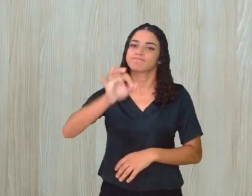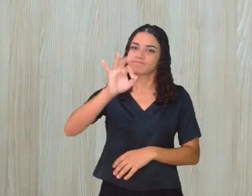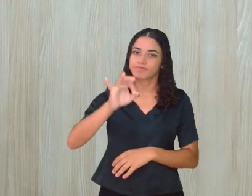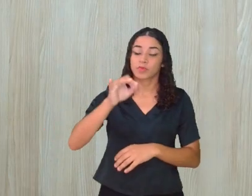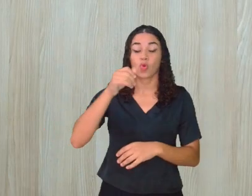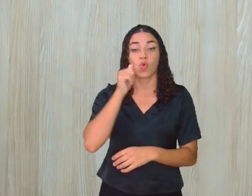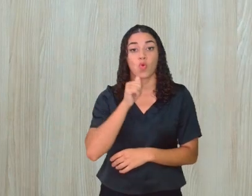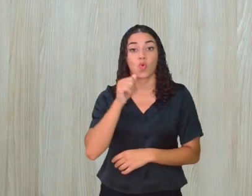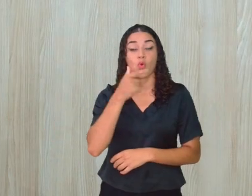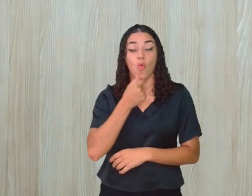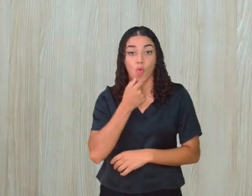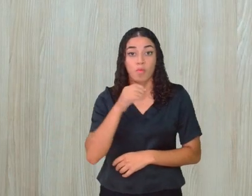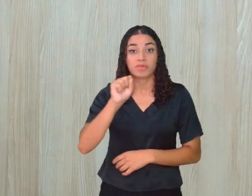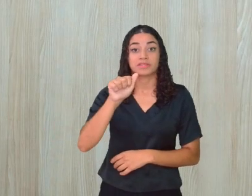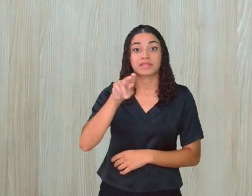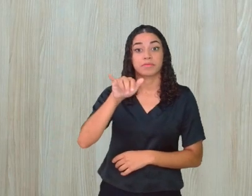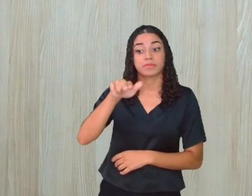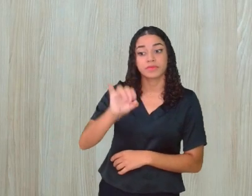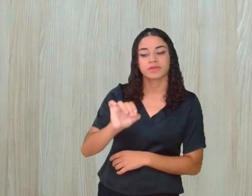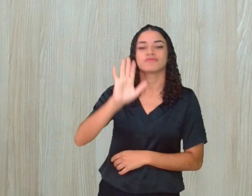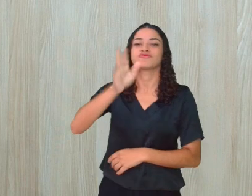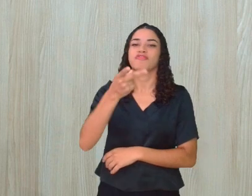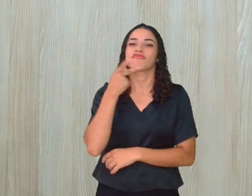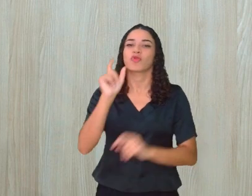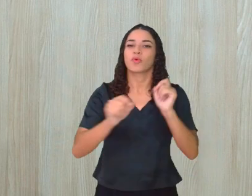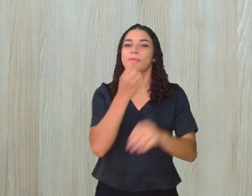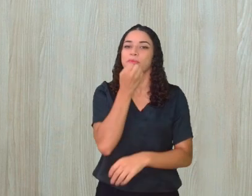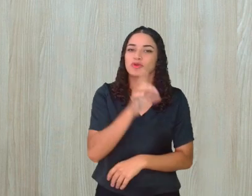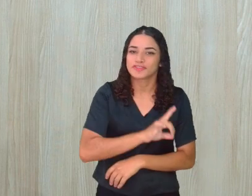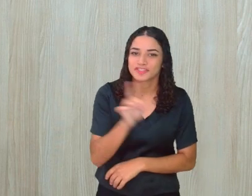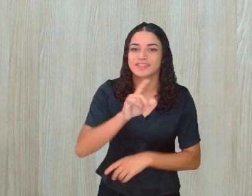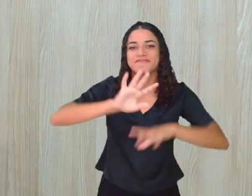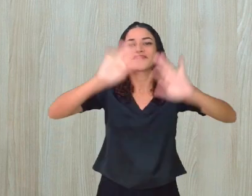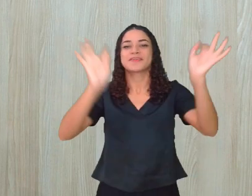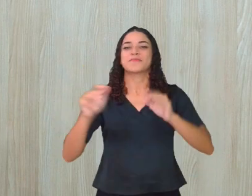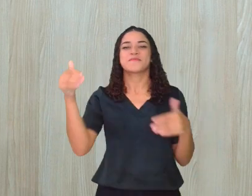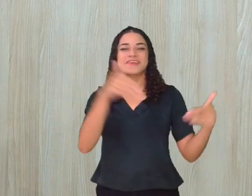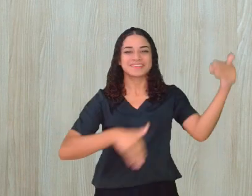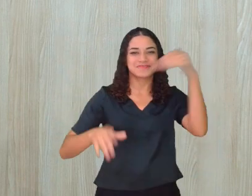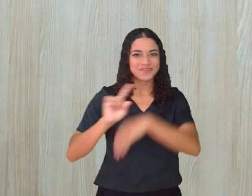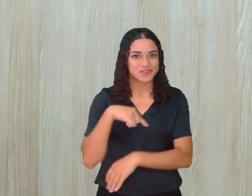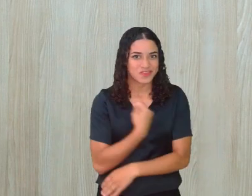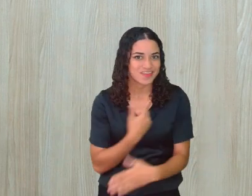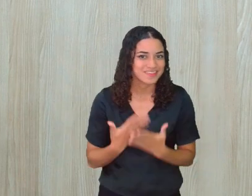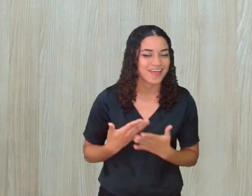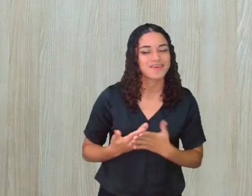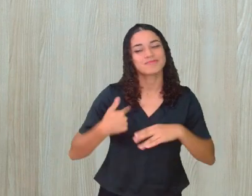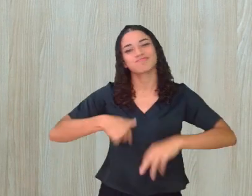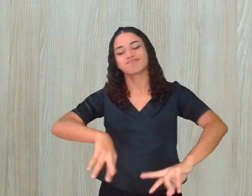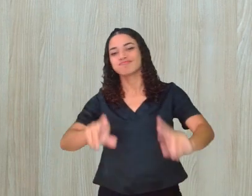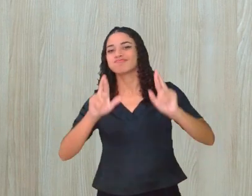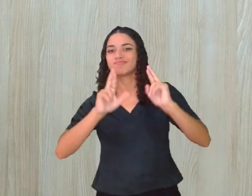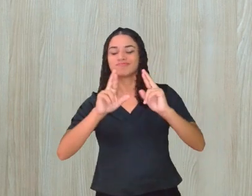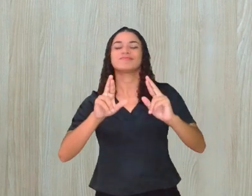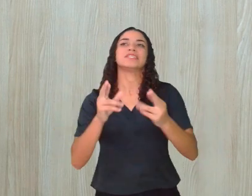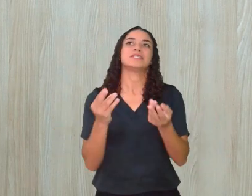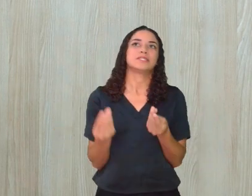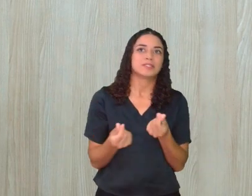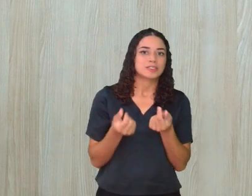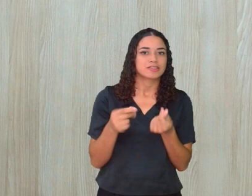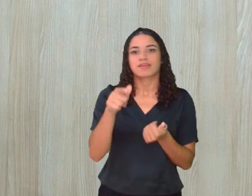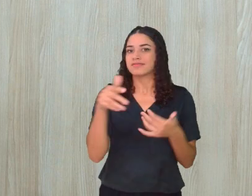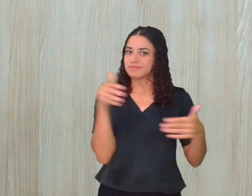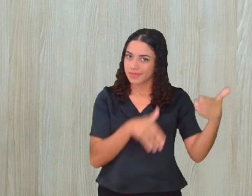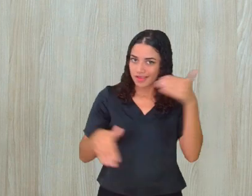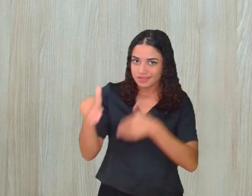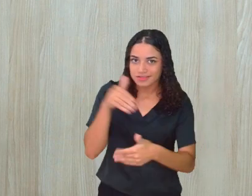Sabino já iniciou dando o bom dia dele, né? Está muito feliz aqui em estar participando da nossa aula, né? Espera que, normalmente, como ele